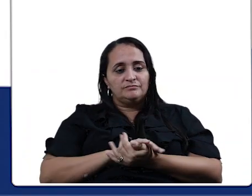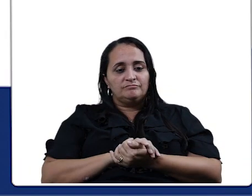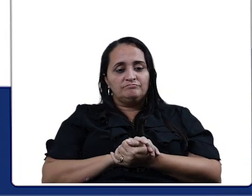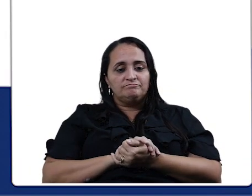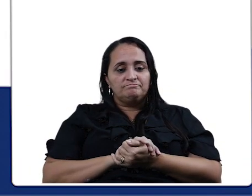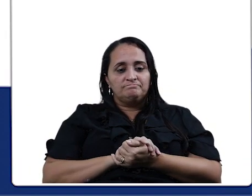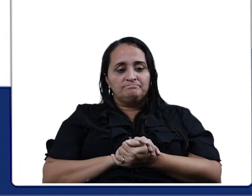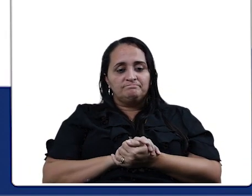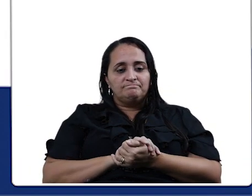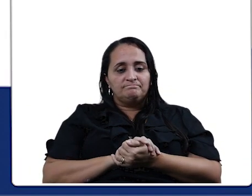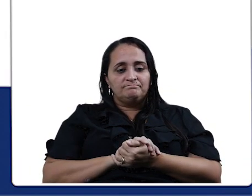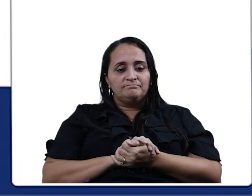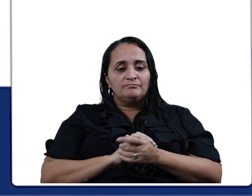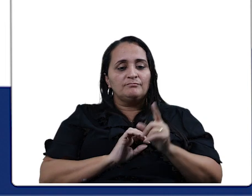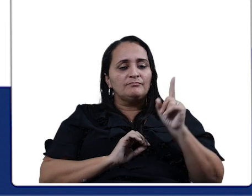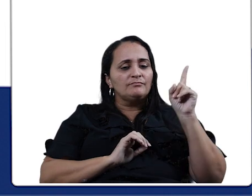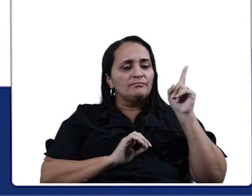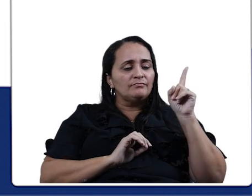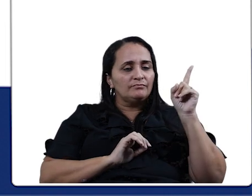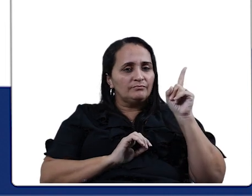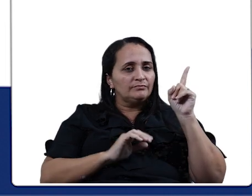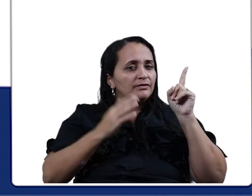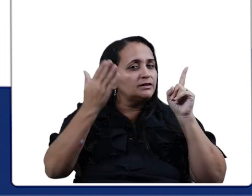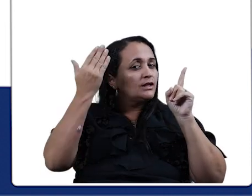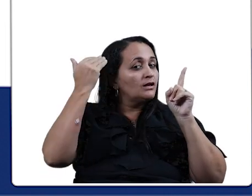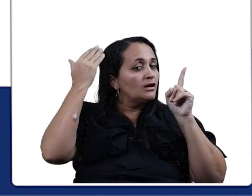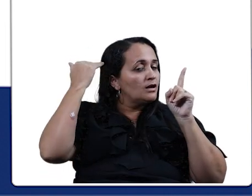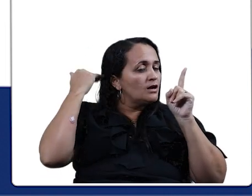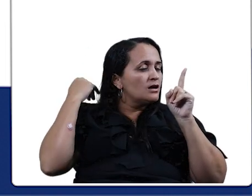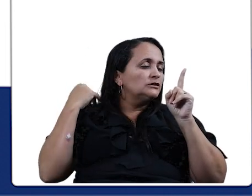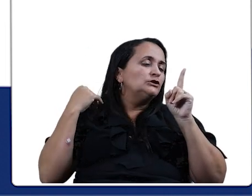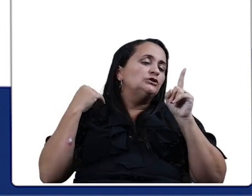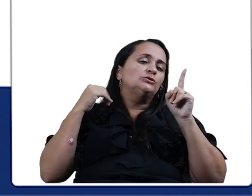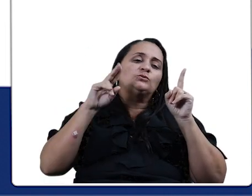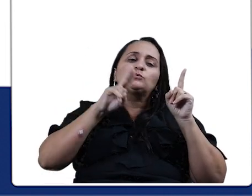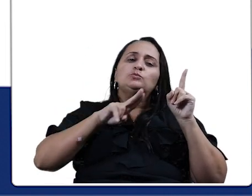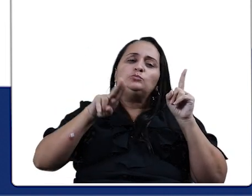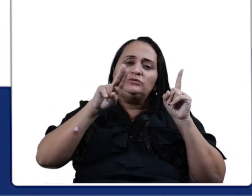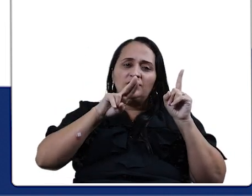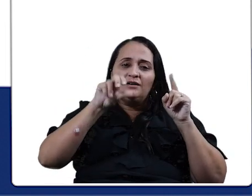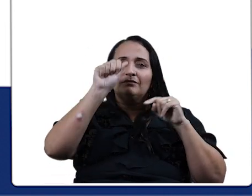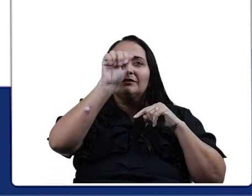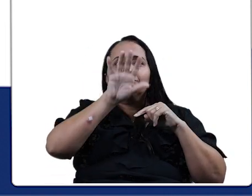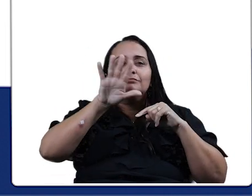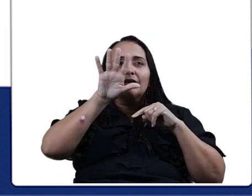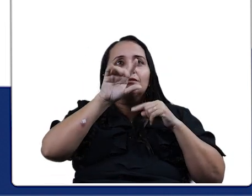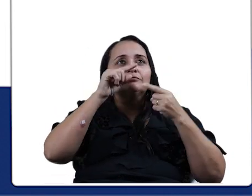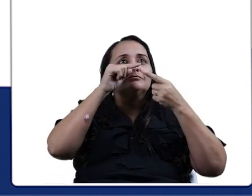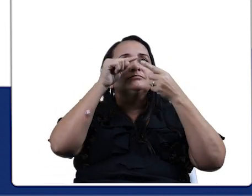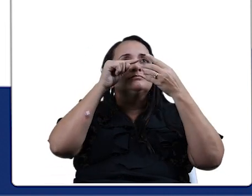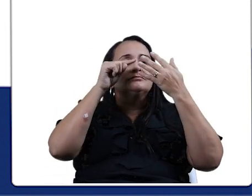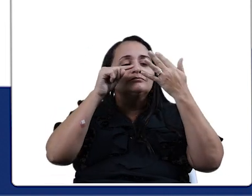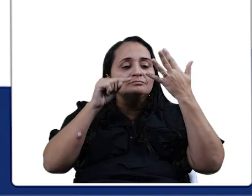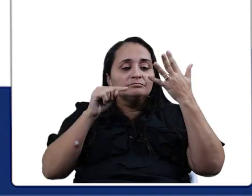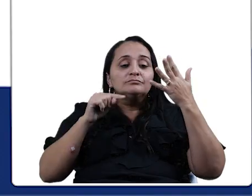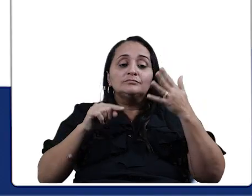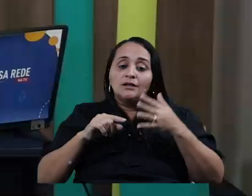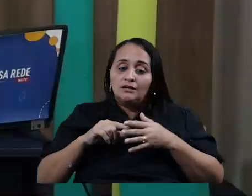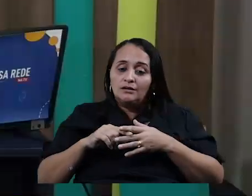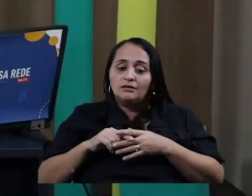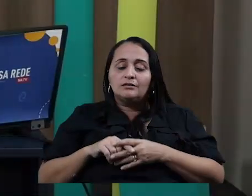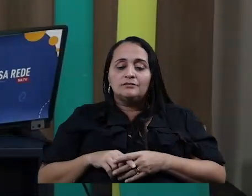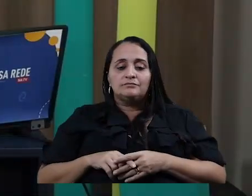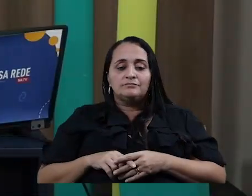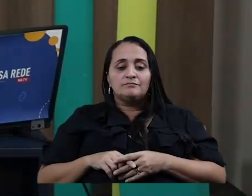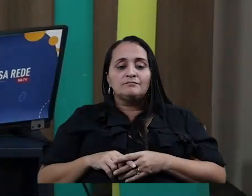Esse aqui é a forma, os símbolos que os homens antigos usavam para contar. Sim.